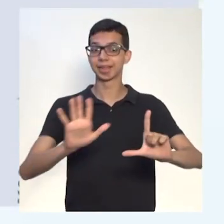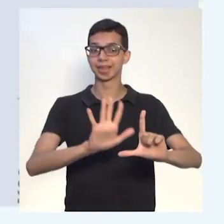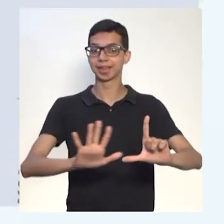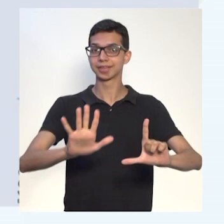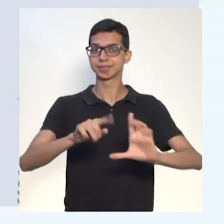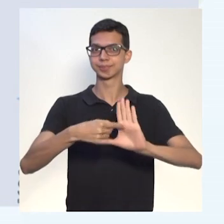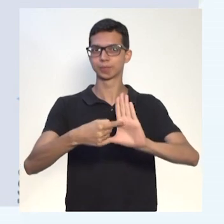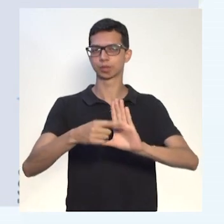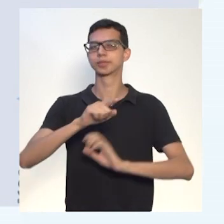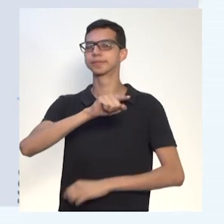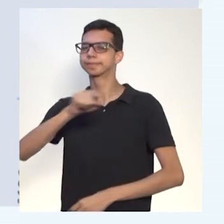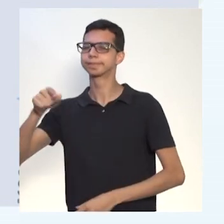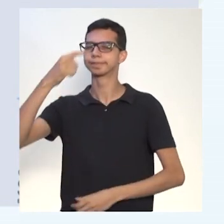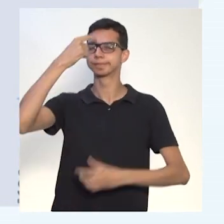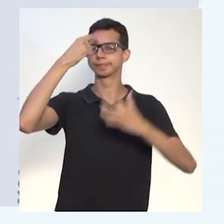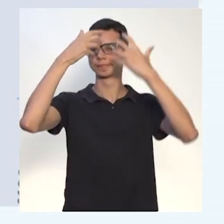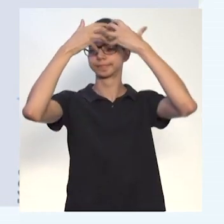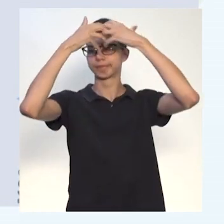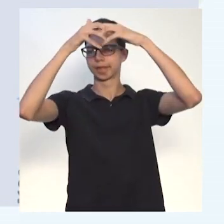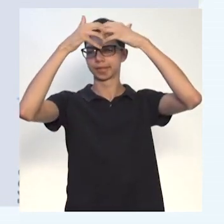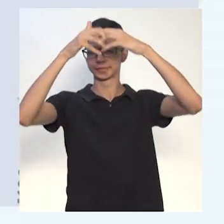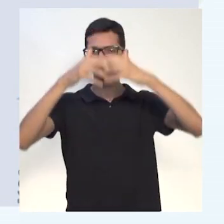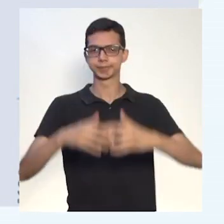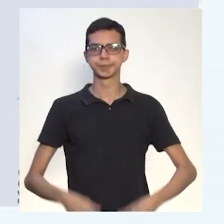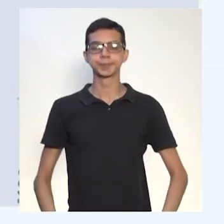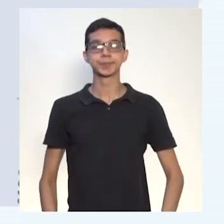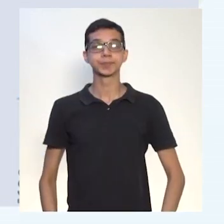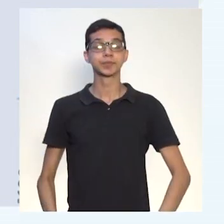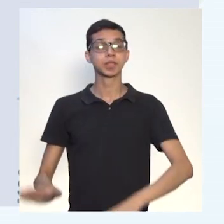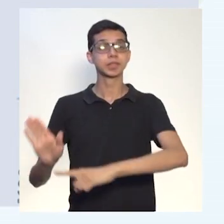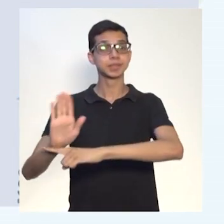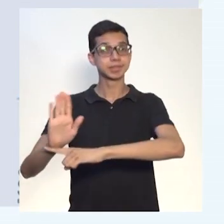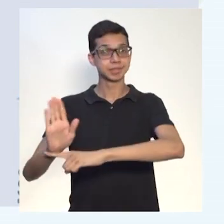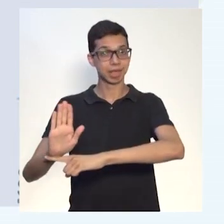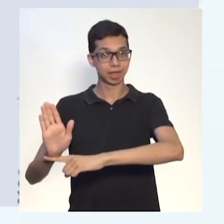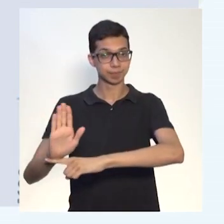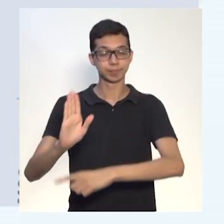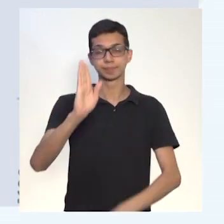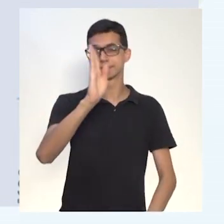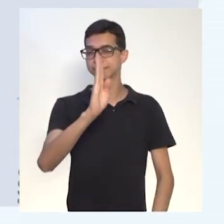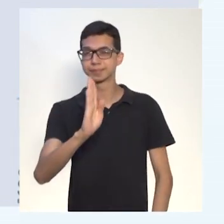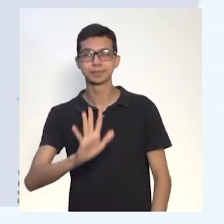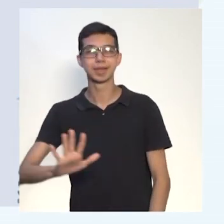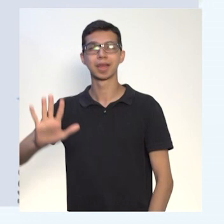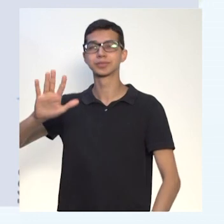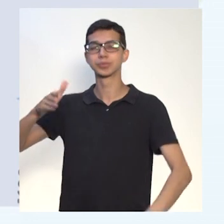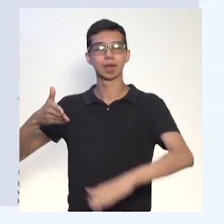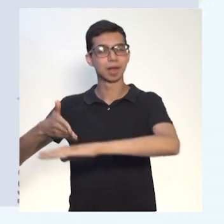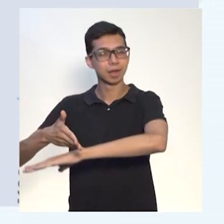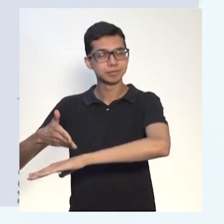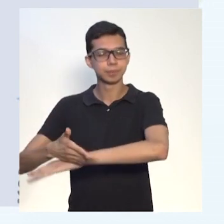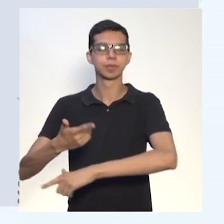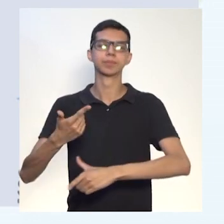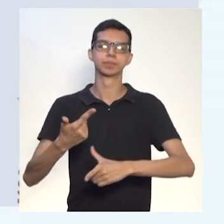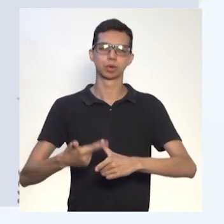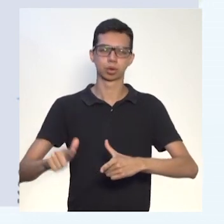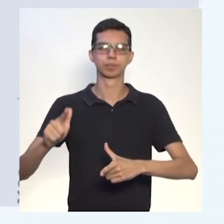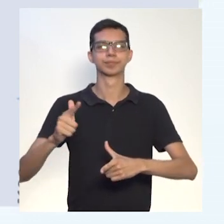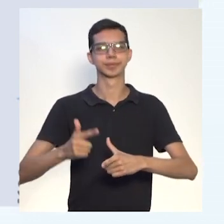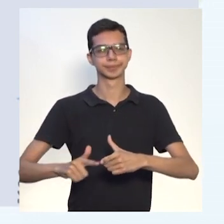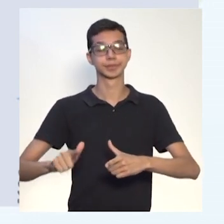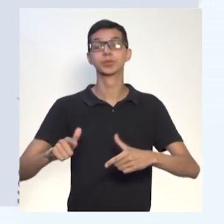Então, democratização do acesso ao cinema no Brasil. O problema é o acesso ao cinema não é